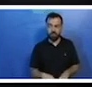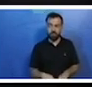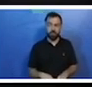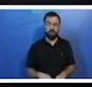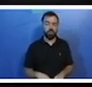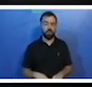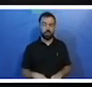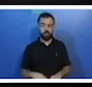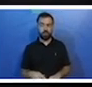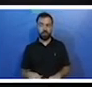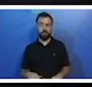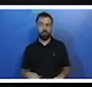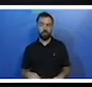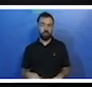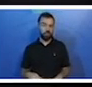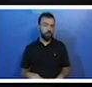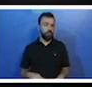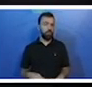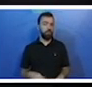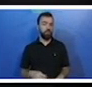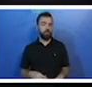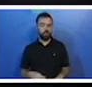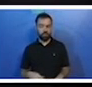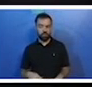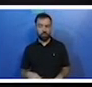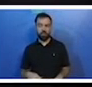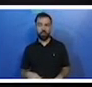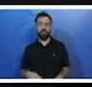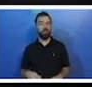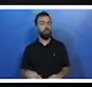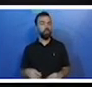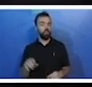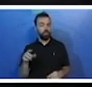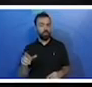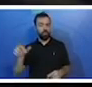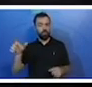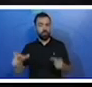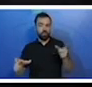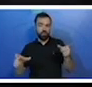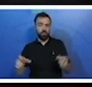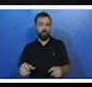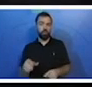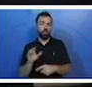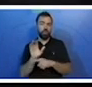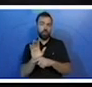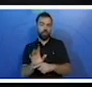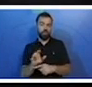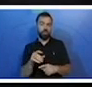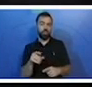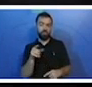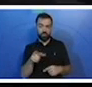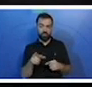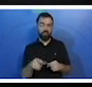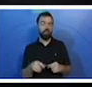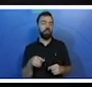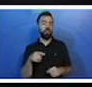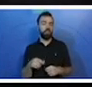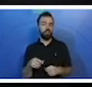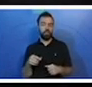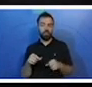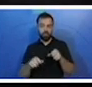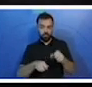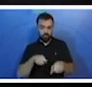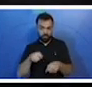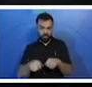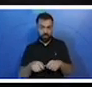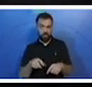alguém, junto com alguém. O irmão mais velho segurando, ou com um amigo ajudando, ou com nossos pais ajudando também. Então essa interação social,